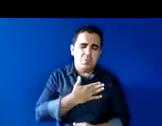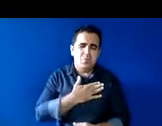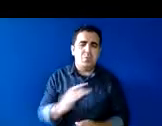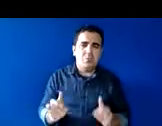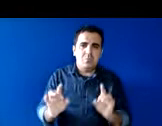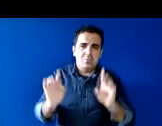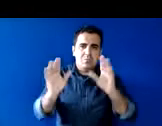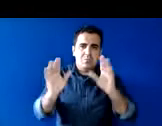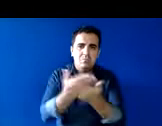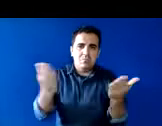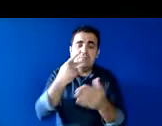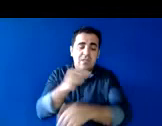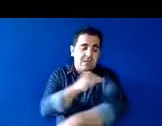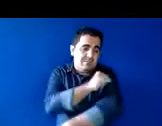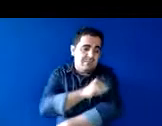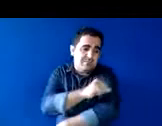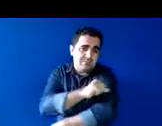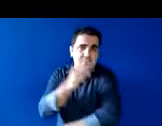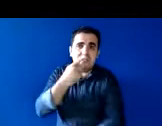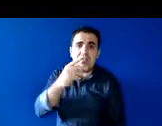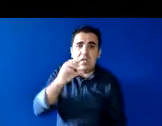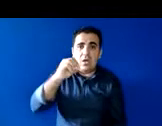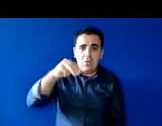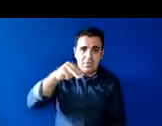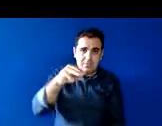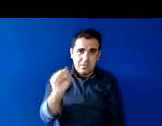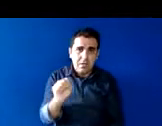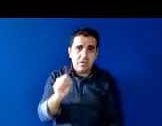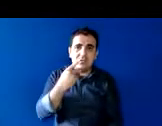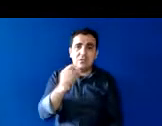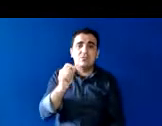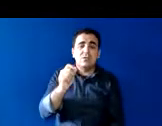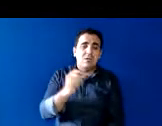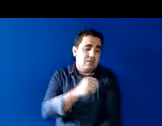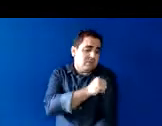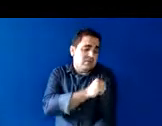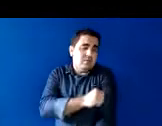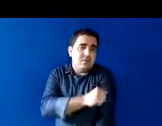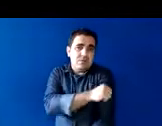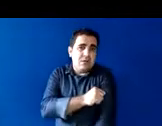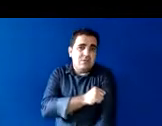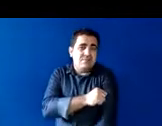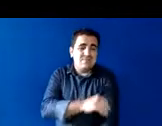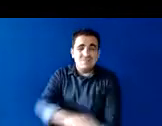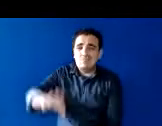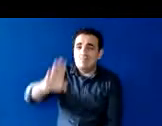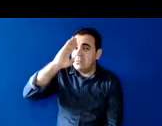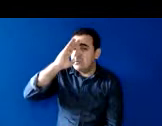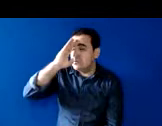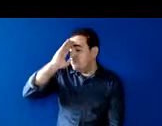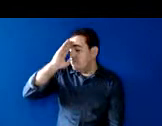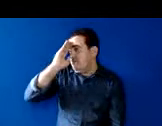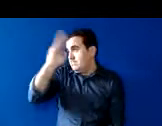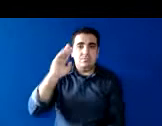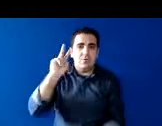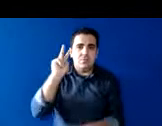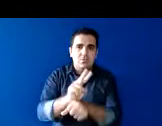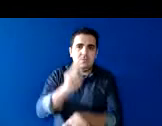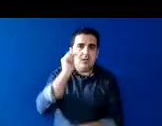especialmente as enfermeiras, que a OMS declarou, né, que são as enfermeiras carro-chefe do cuidado às